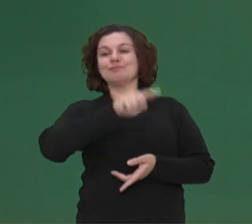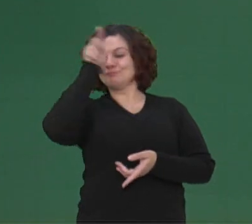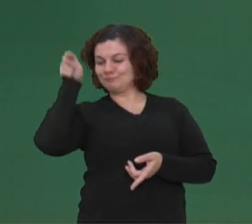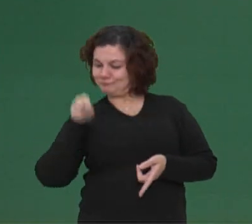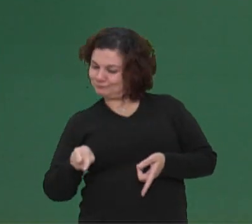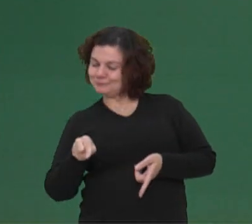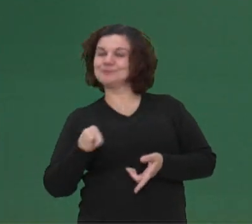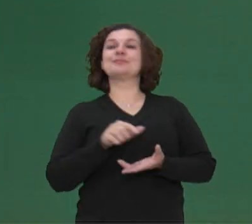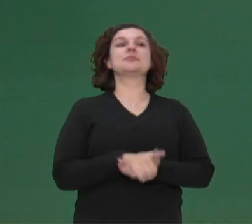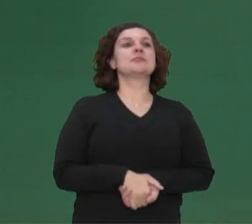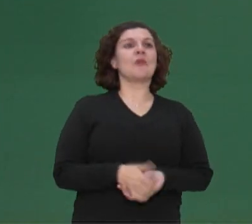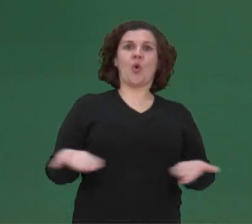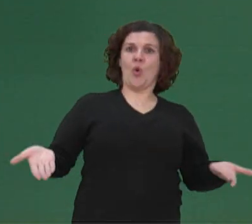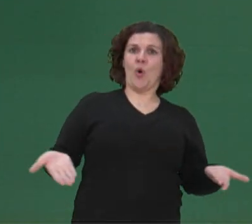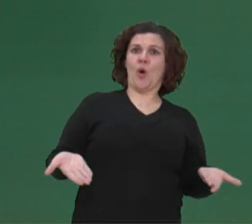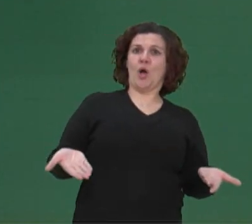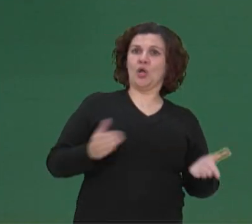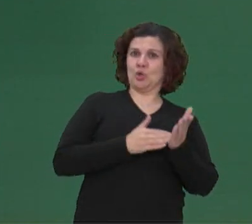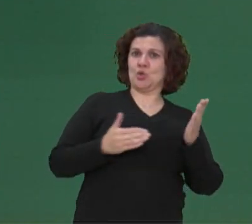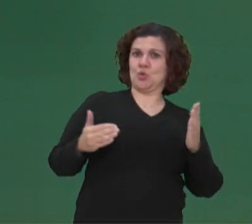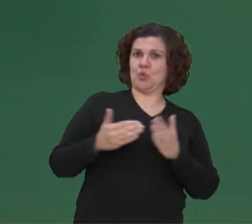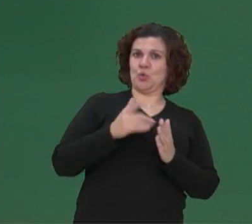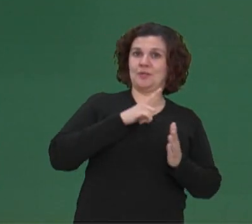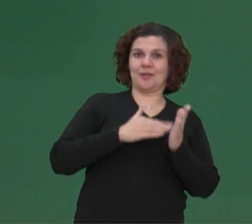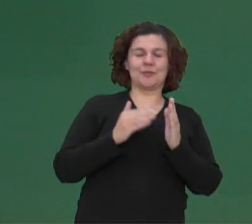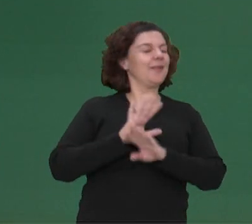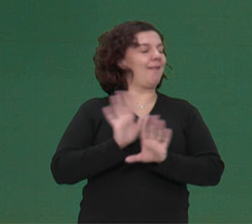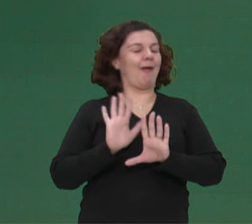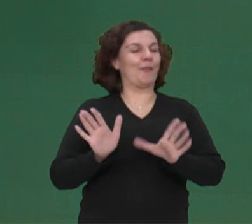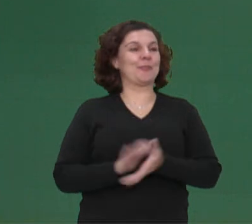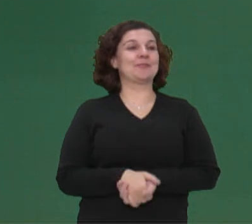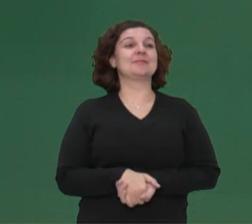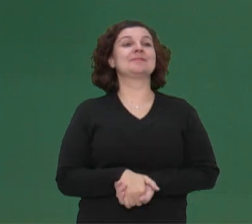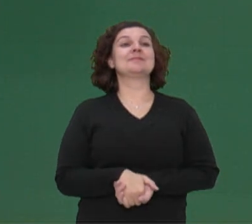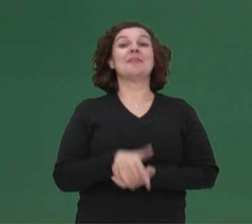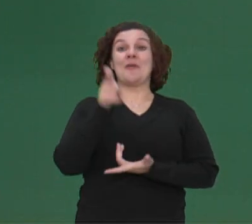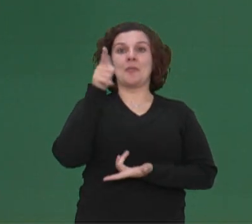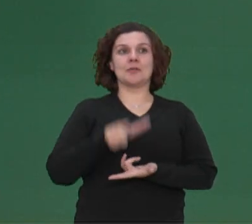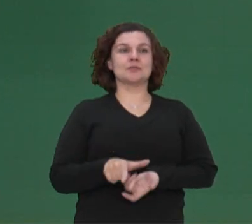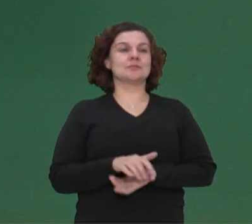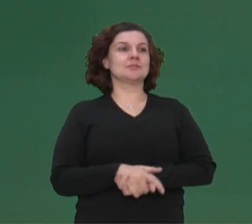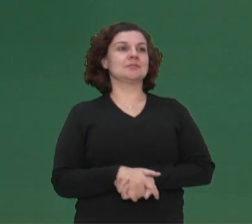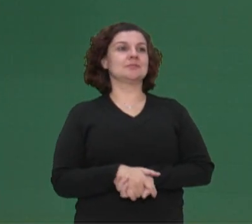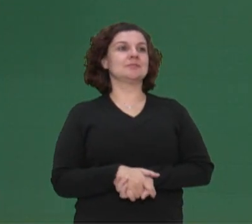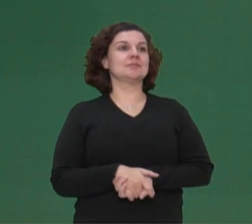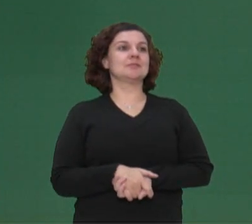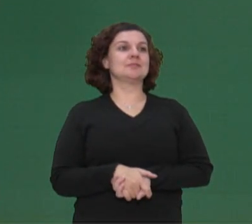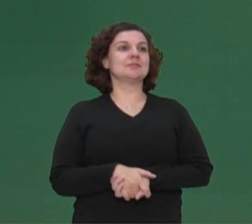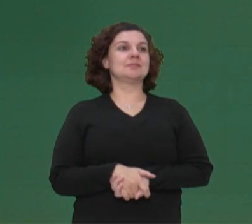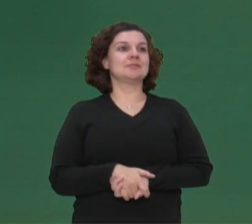vocês, África do Sul. Pô, professor, África do Sul tem tudo. Não acabou. Mais um.